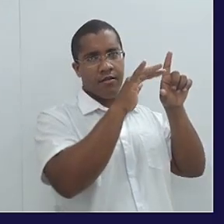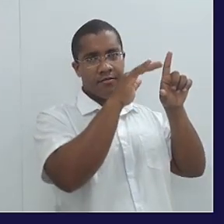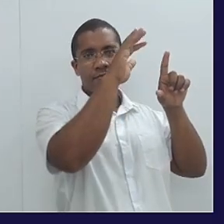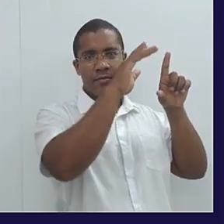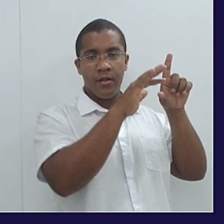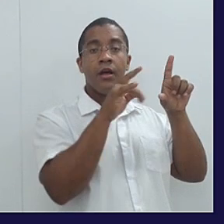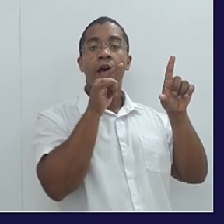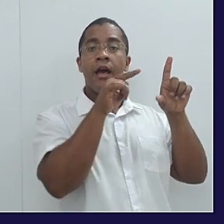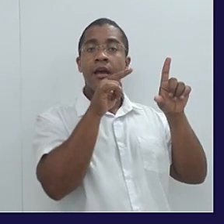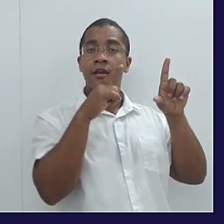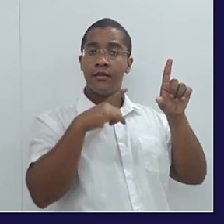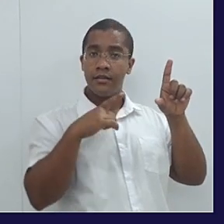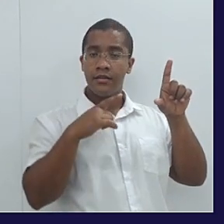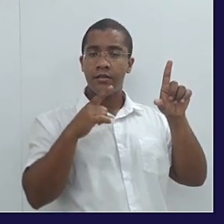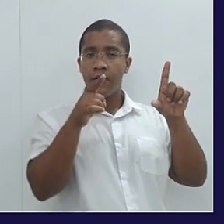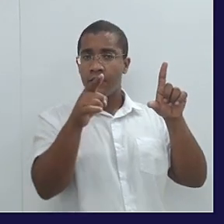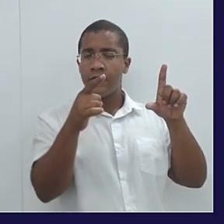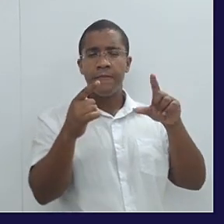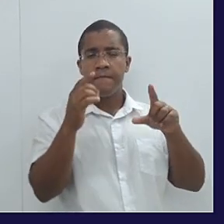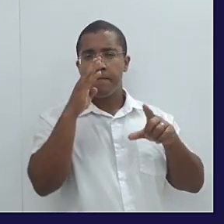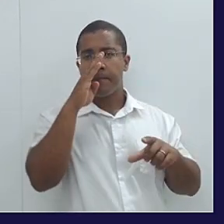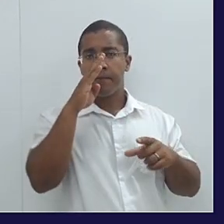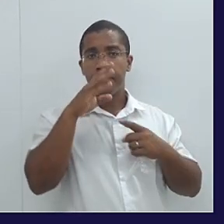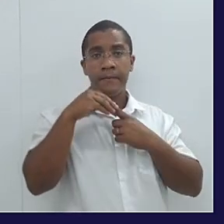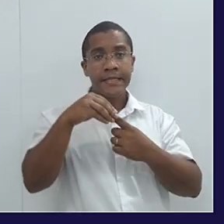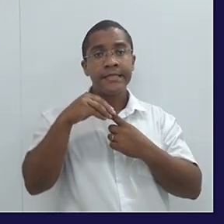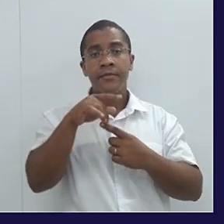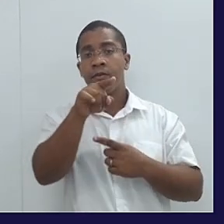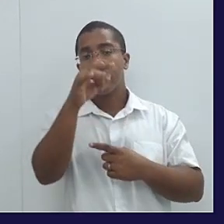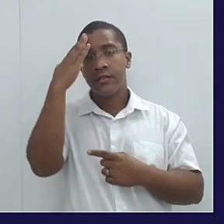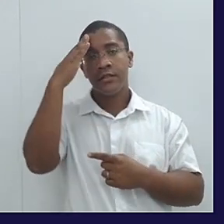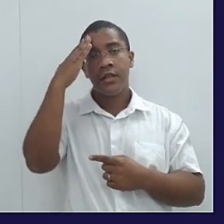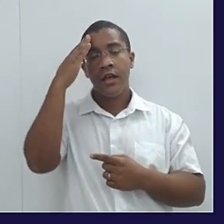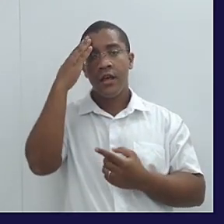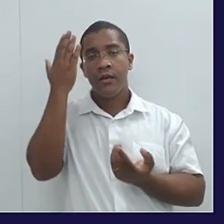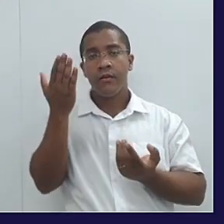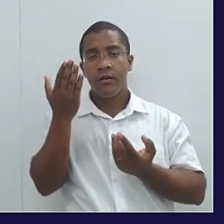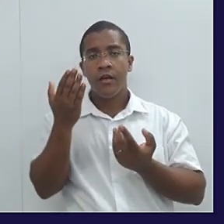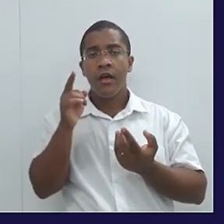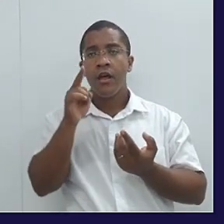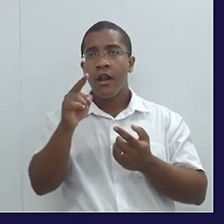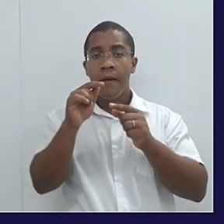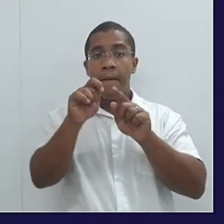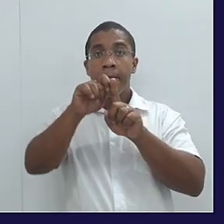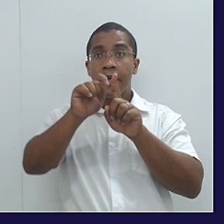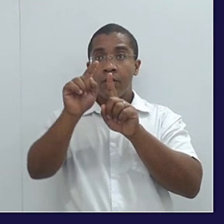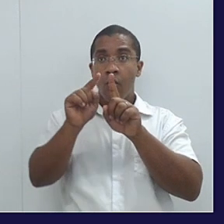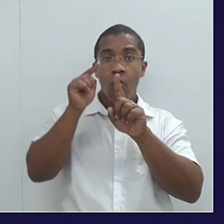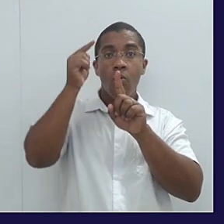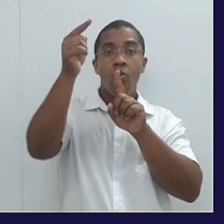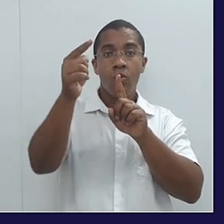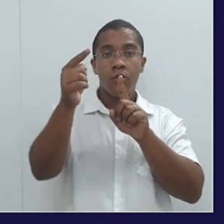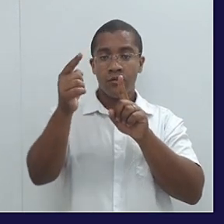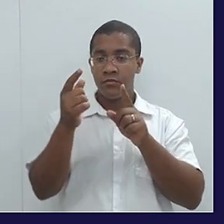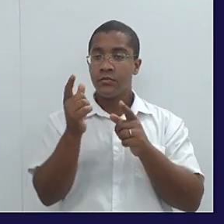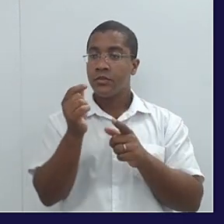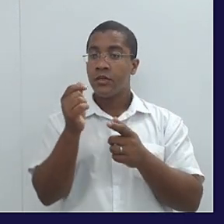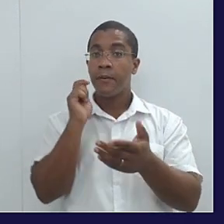parte essencial, né, que você vai saber quanto a sua energia ela vai vir no próximo